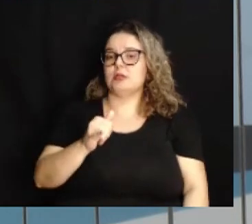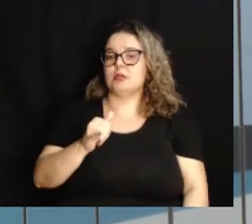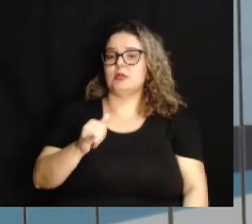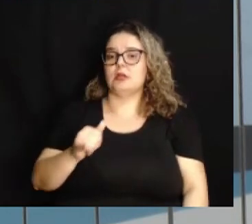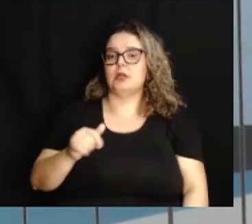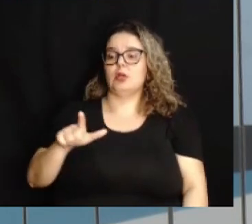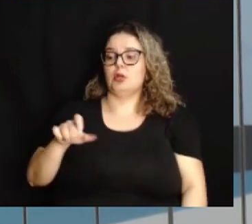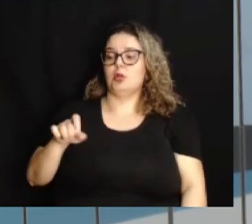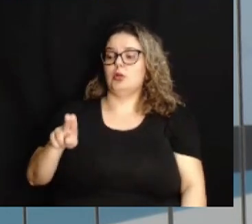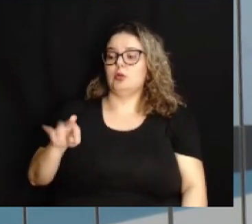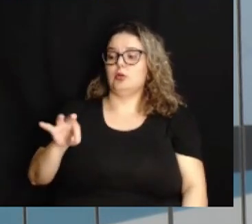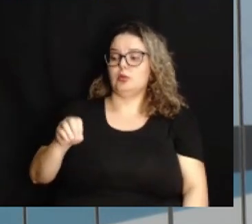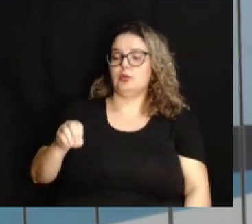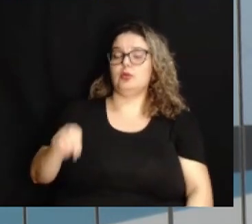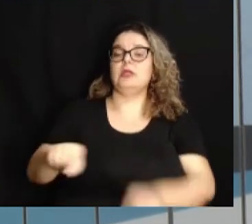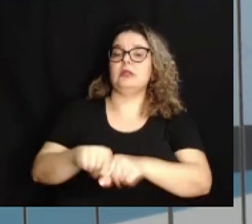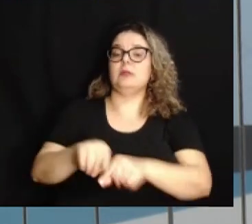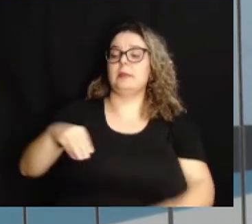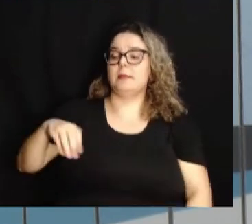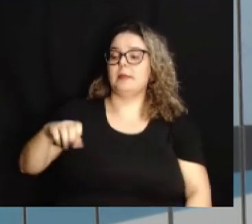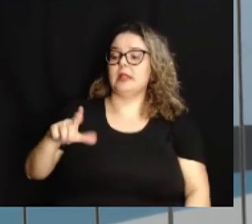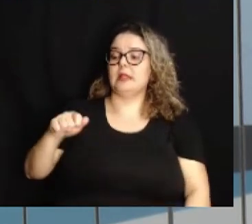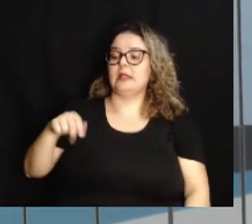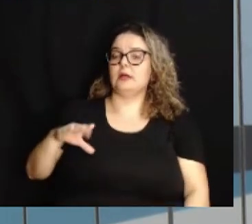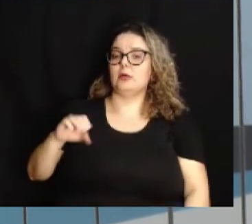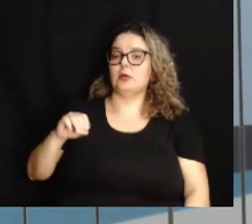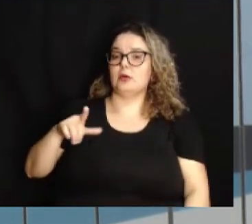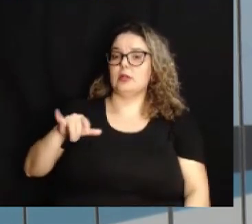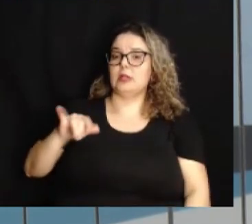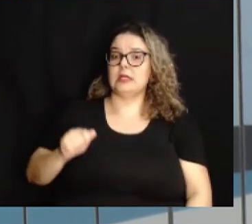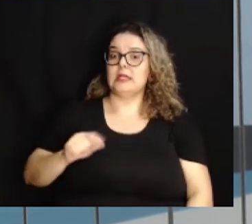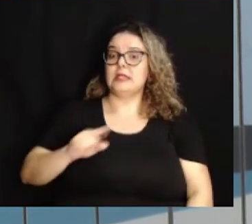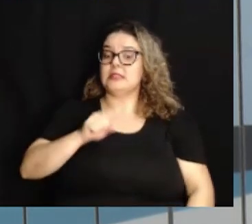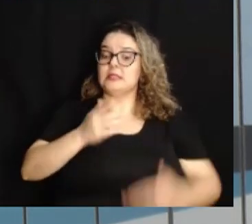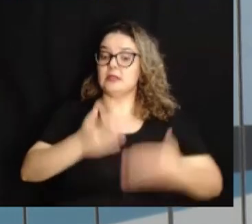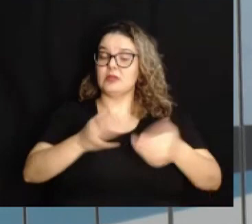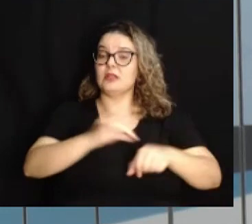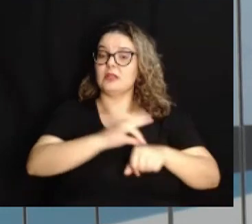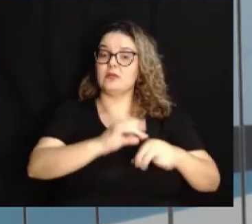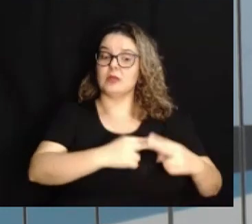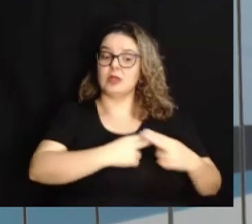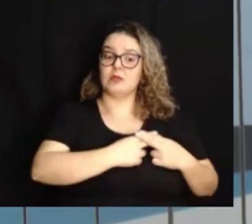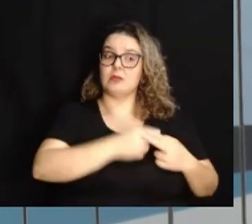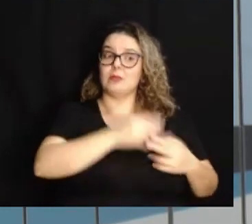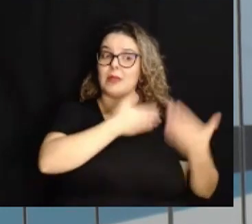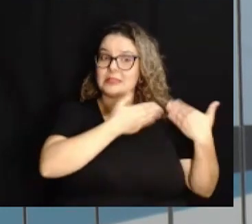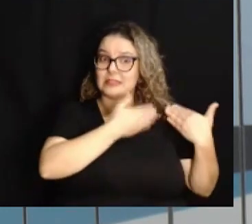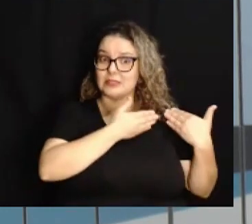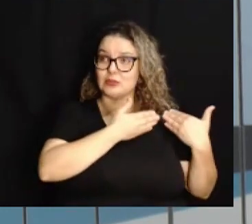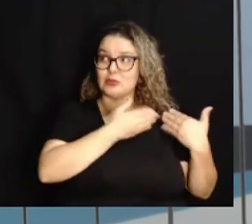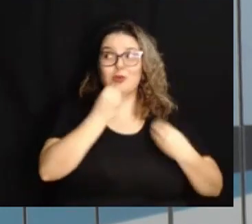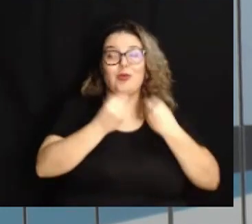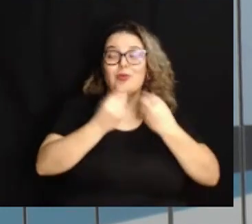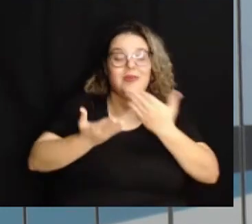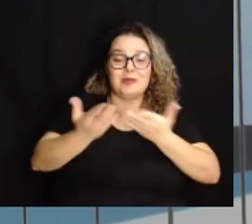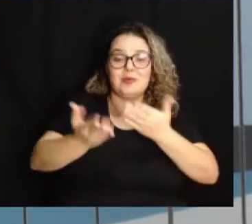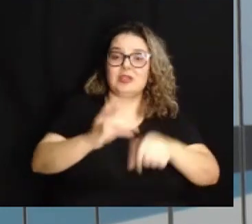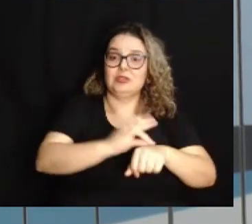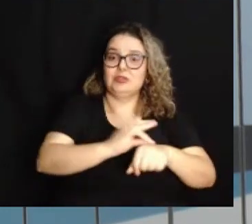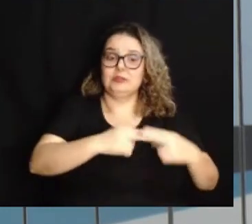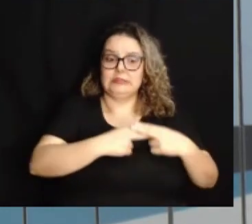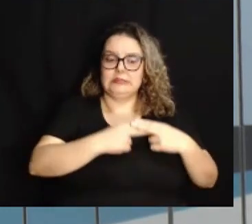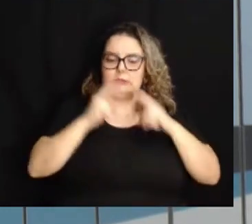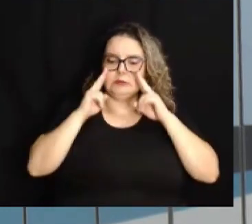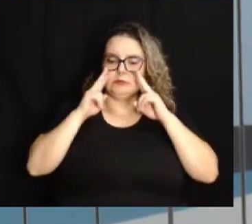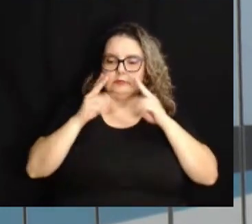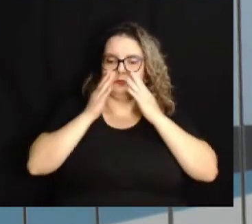não elaboramos os nossos lutos passados, vai ser muito difícil elaborar o luto presente. Então quando eu olhei para isso, eu me confrontei de falar, opa,